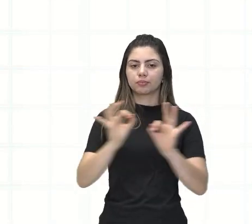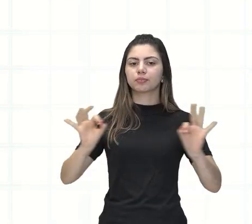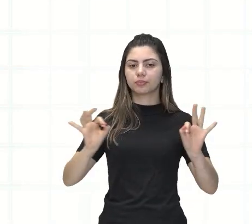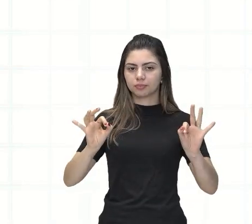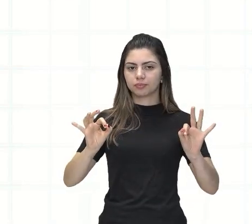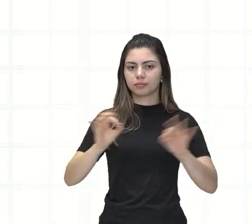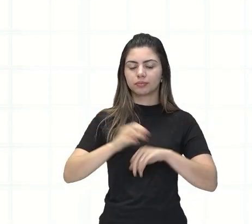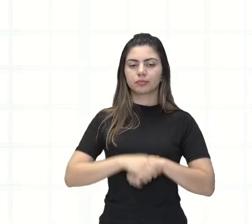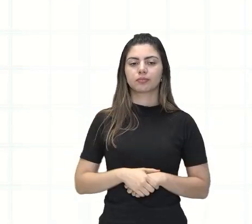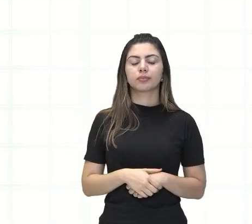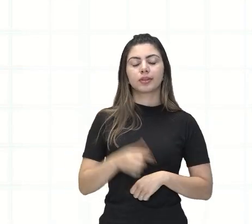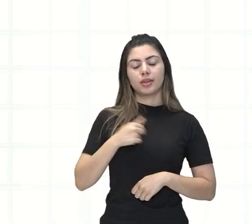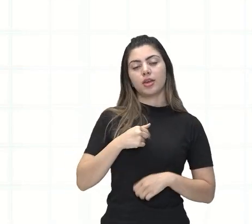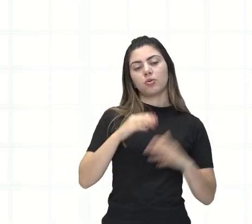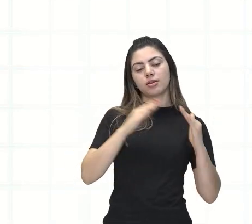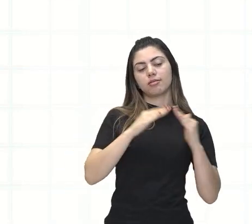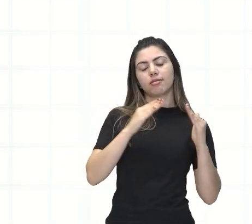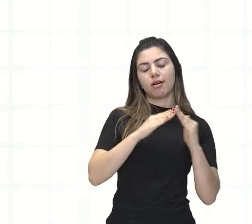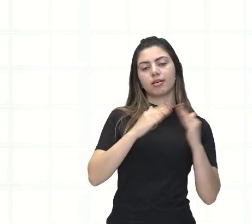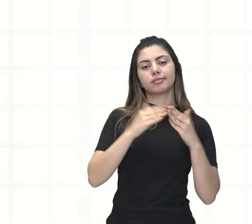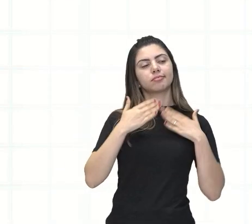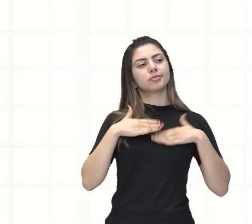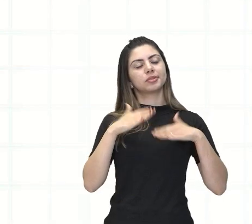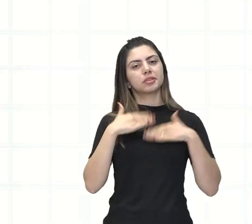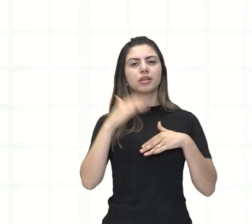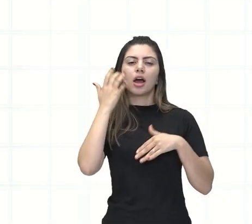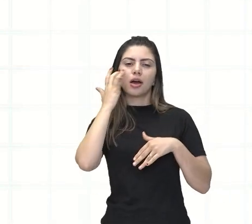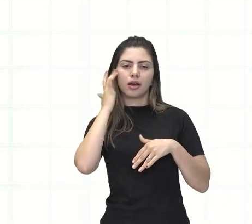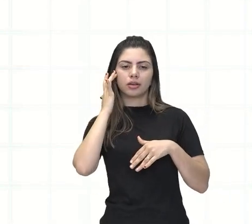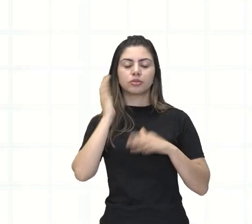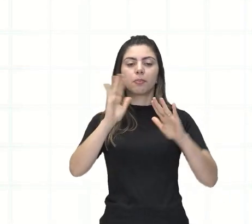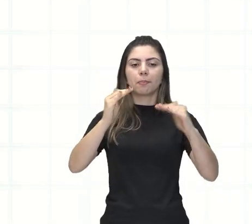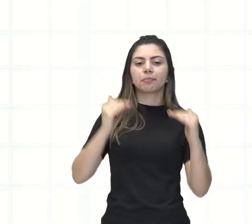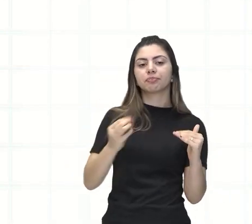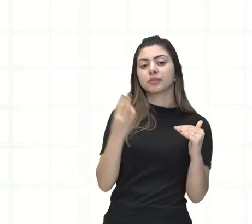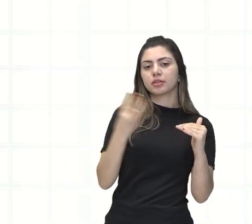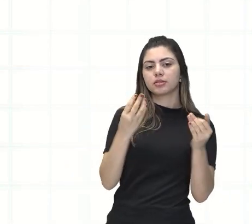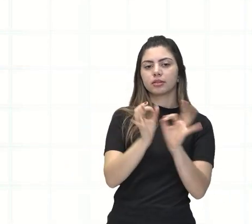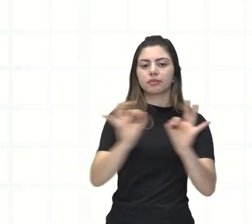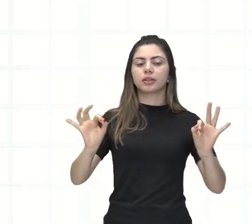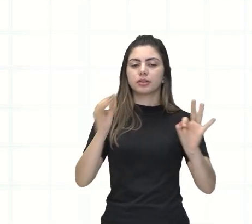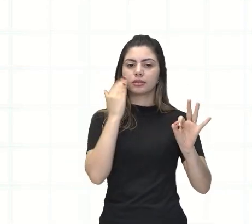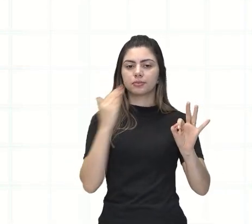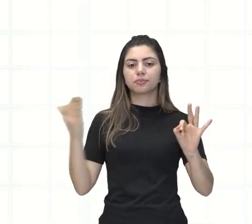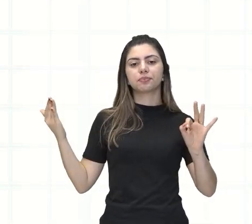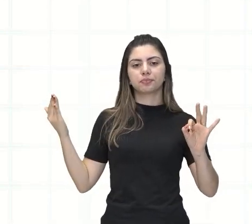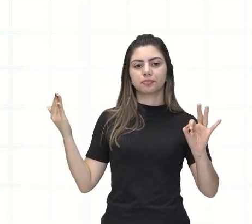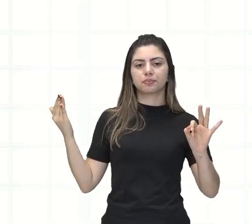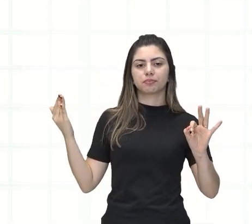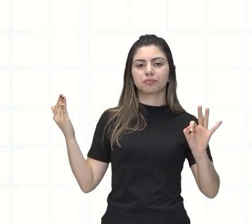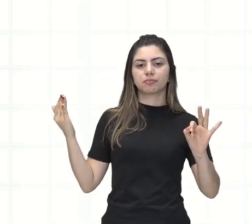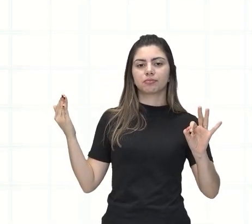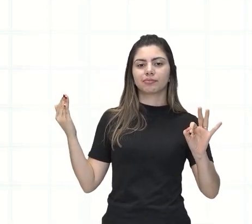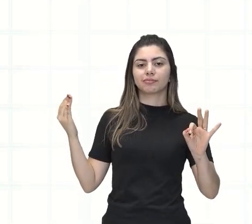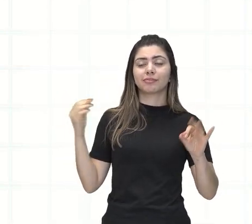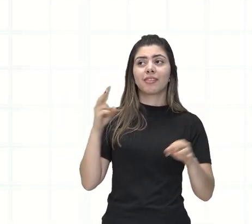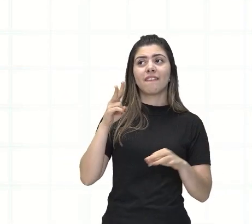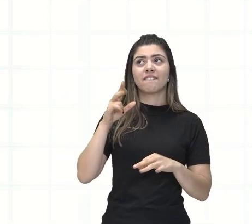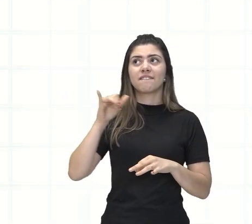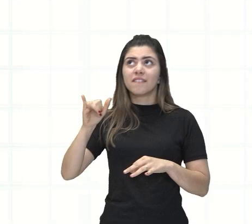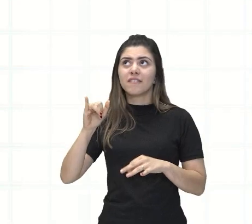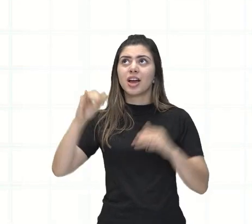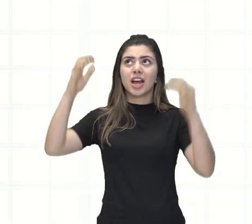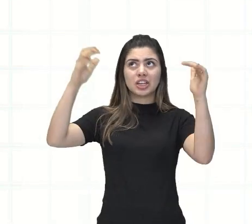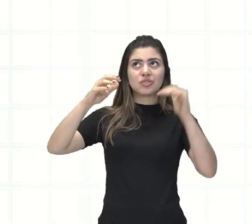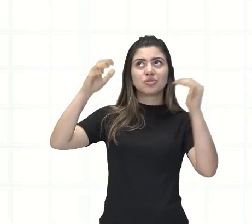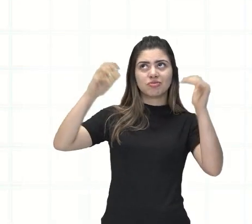Vou ficar em casa e relaxar. E aí a terceira, it's going to rain soon. Vai chover logo, né? É